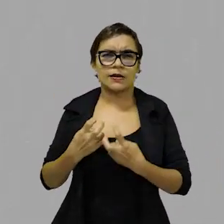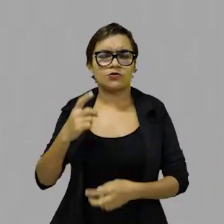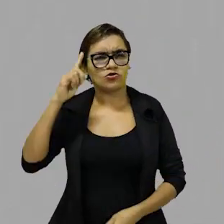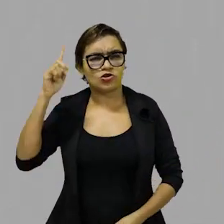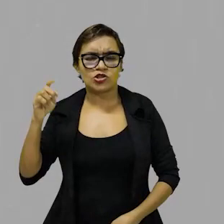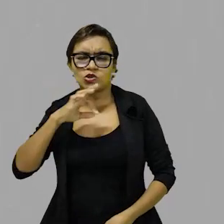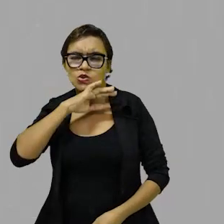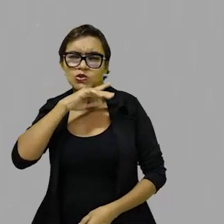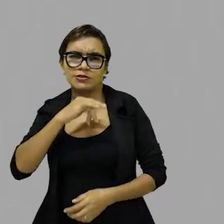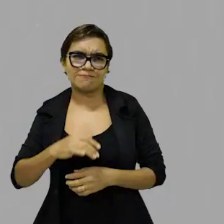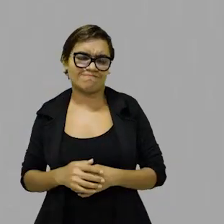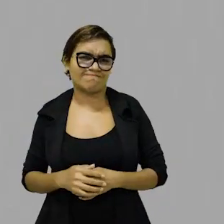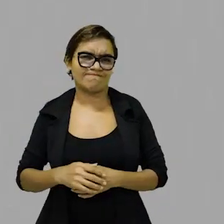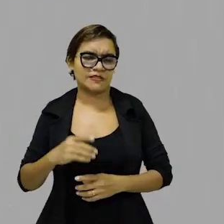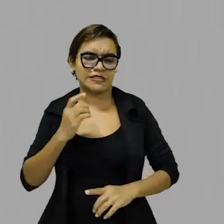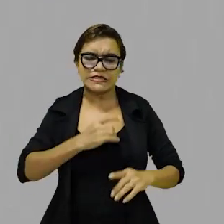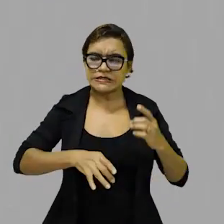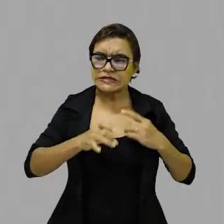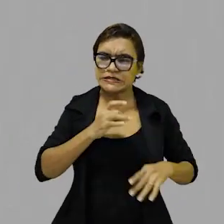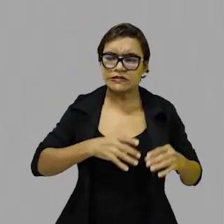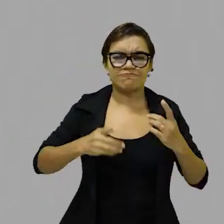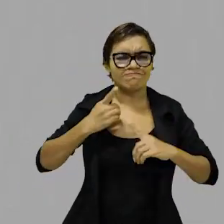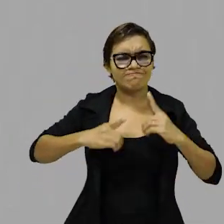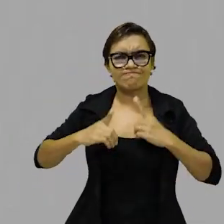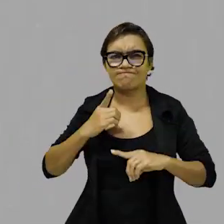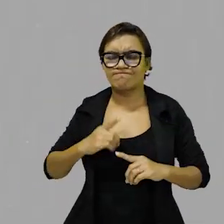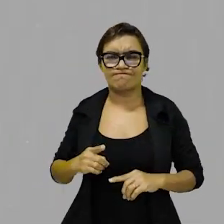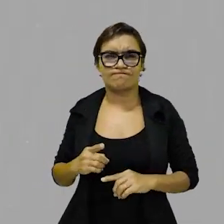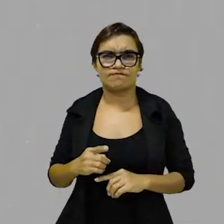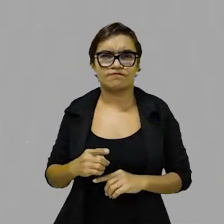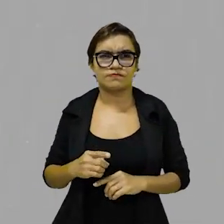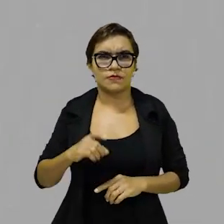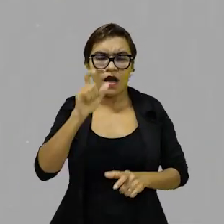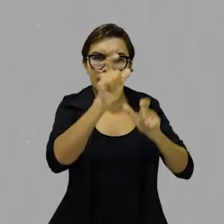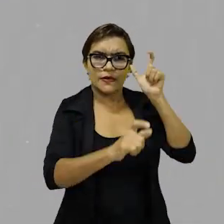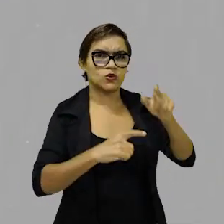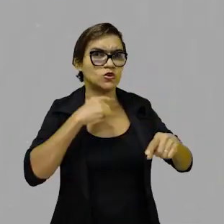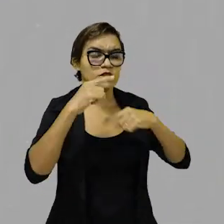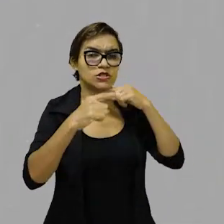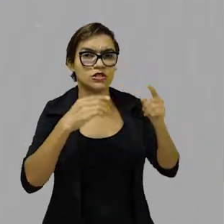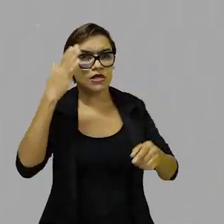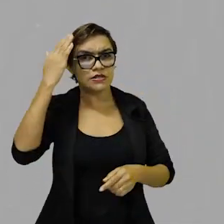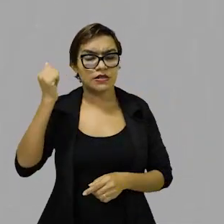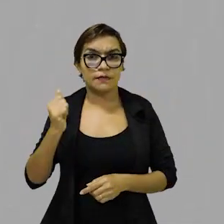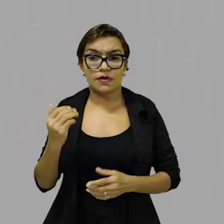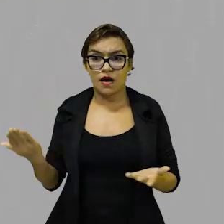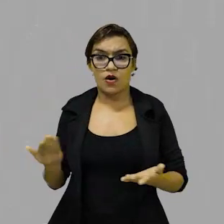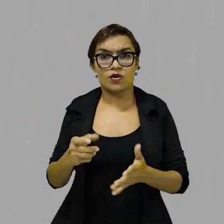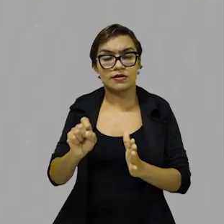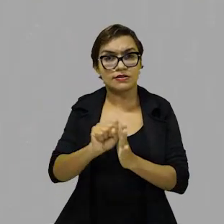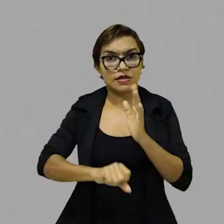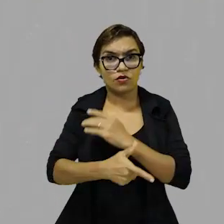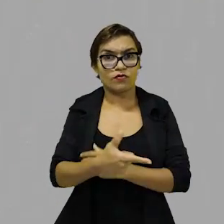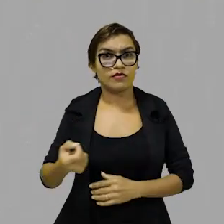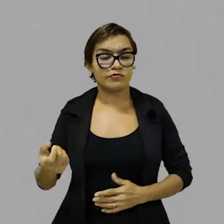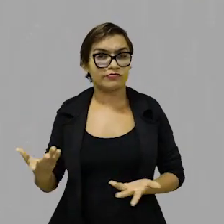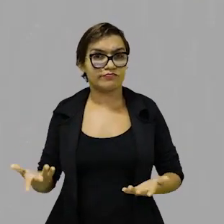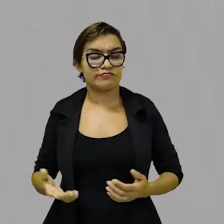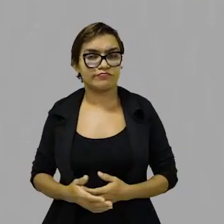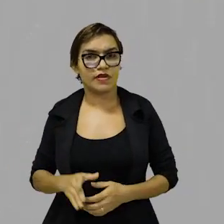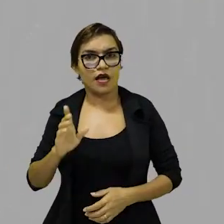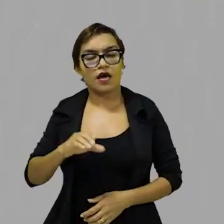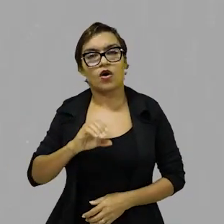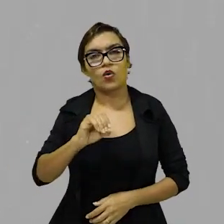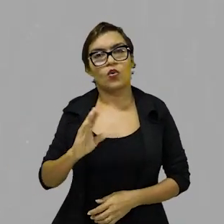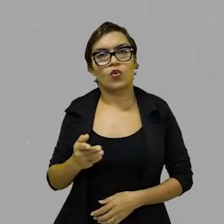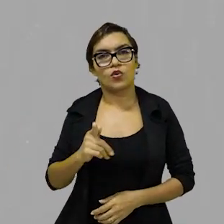inclusive com síndrome de pânico, depressão, e ninguém sabia exatamente o que era isso no início do século XX? Pronto, eu apresento para vocês O Grito,